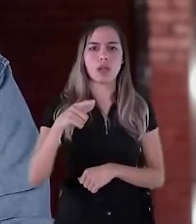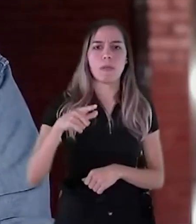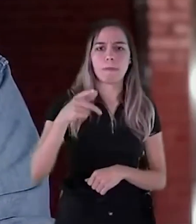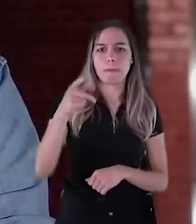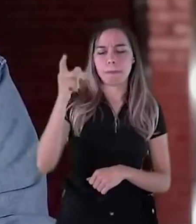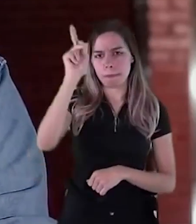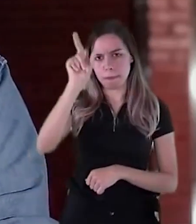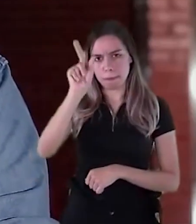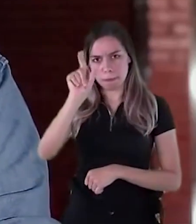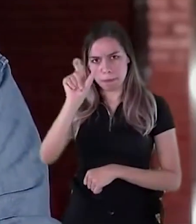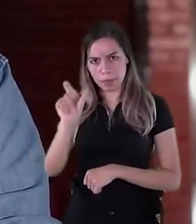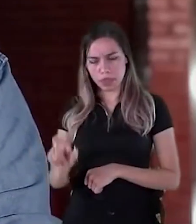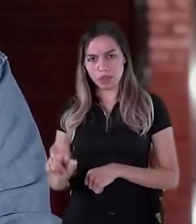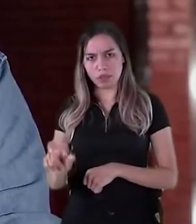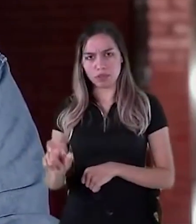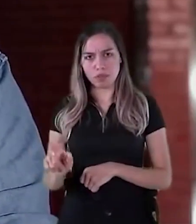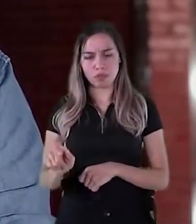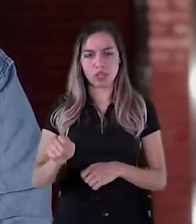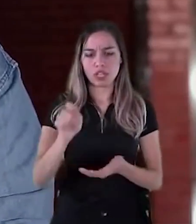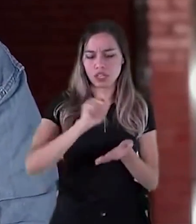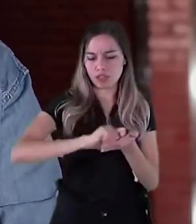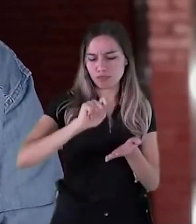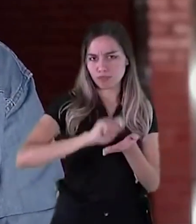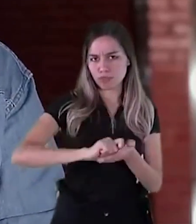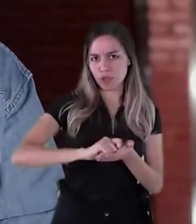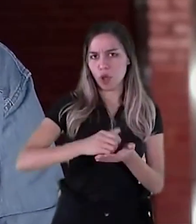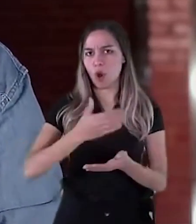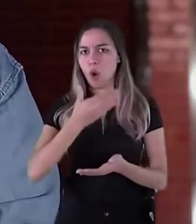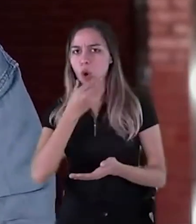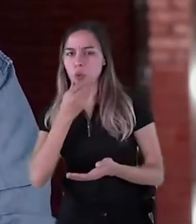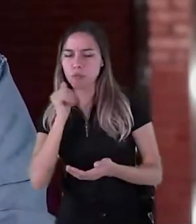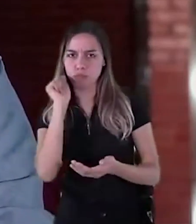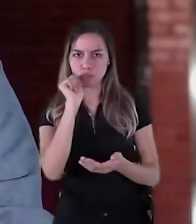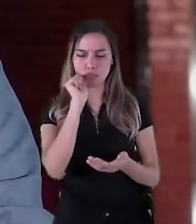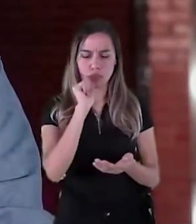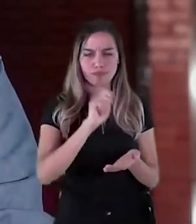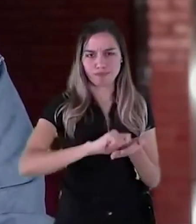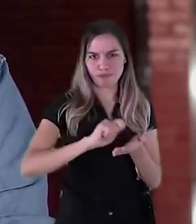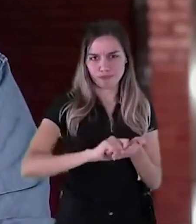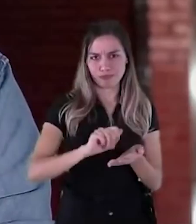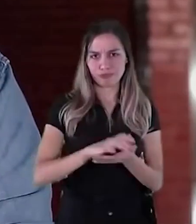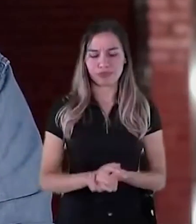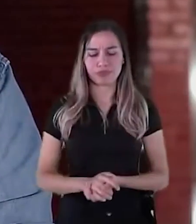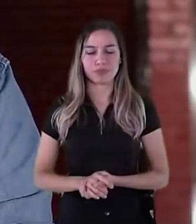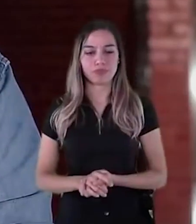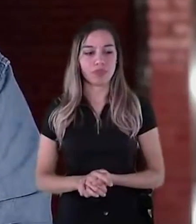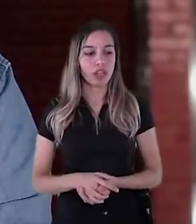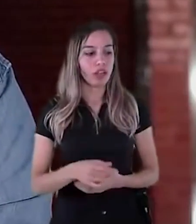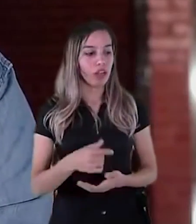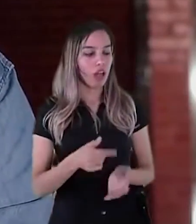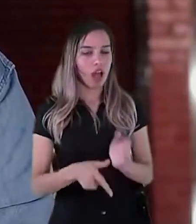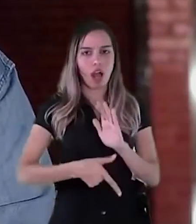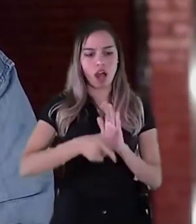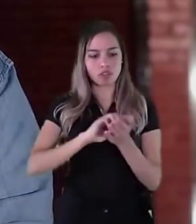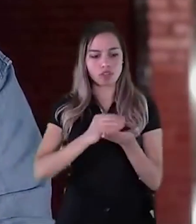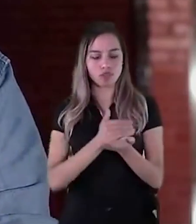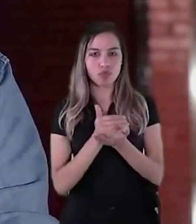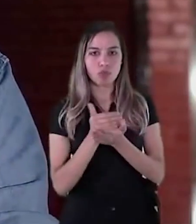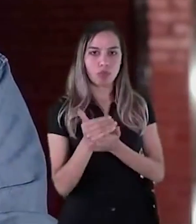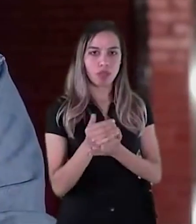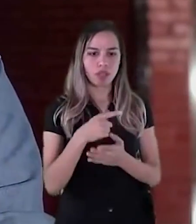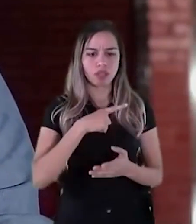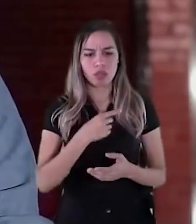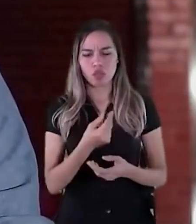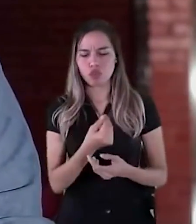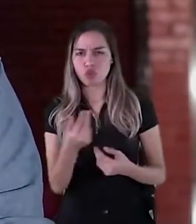e internacionais. Bem, antes de começar, eu tenho algumas coisas a dizer. Em primeiro lugar, agradecer